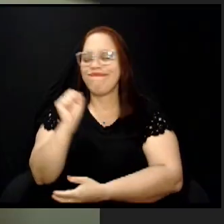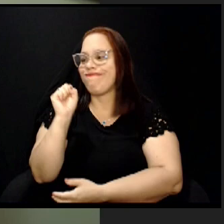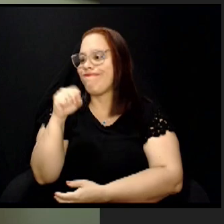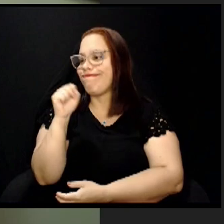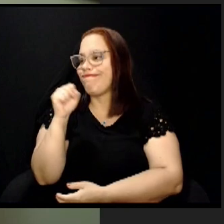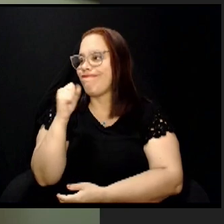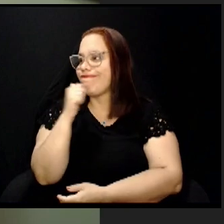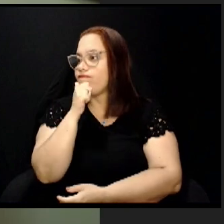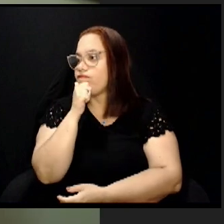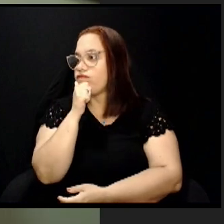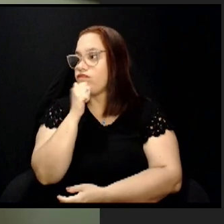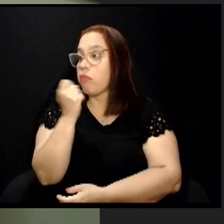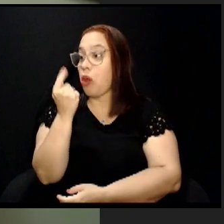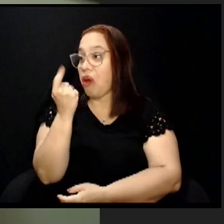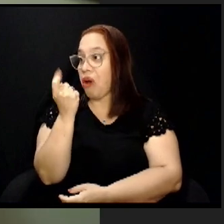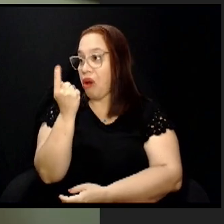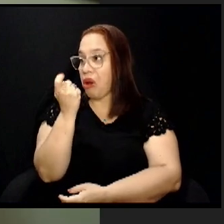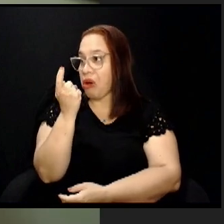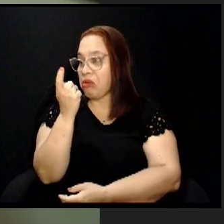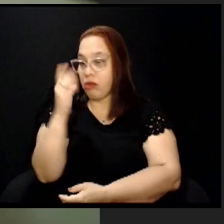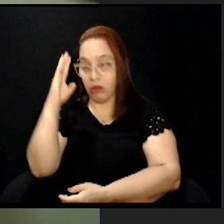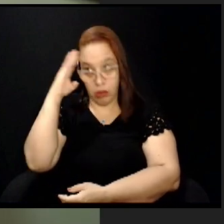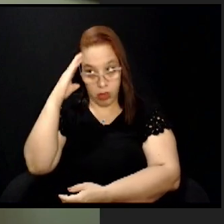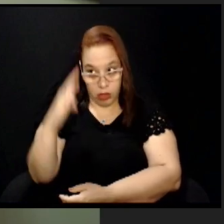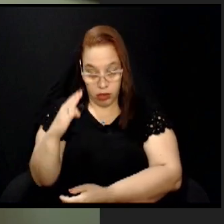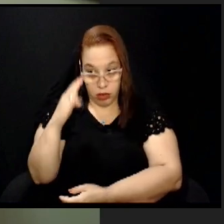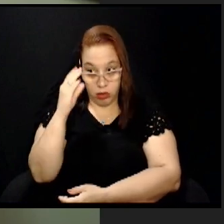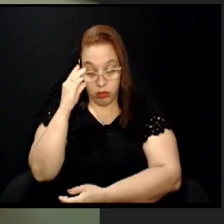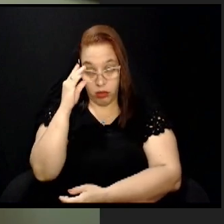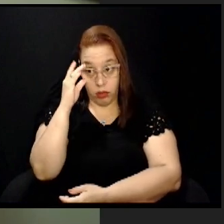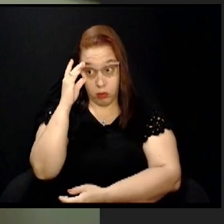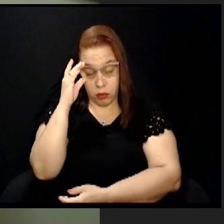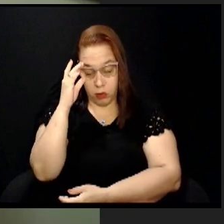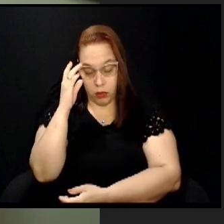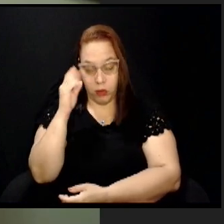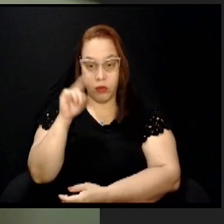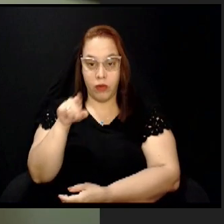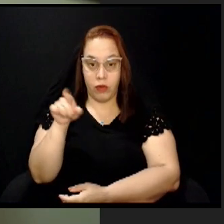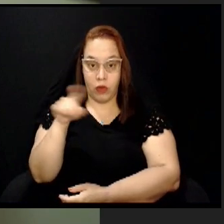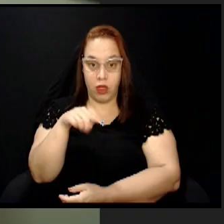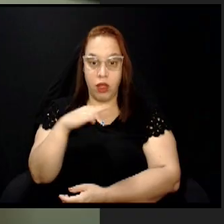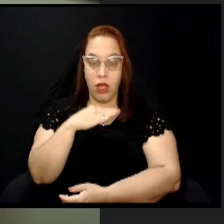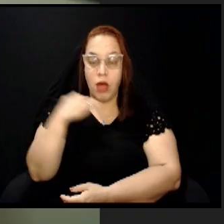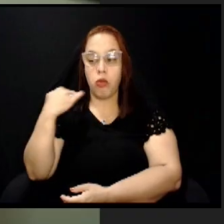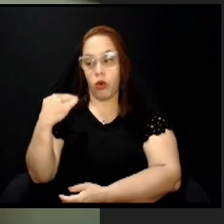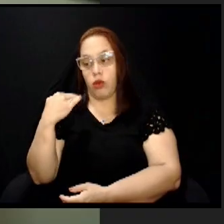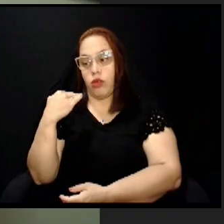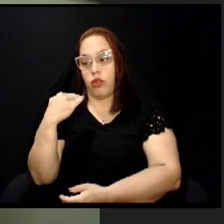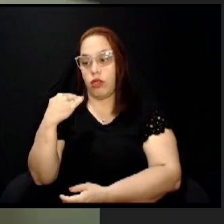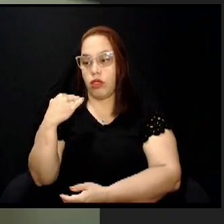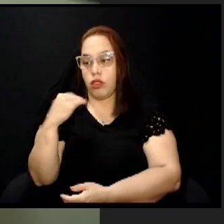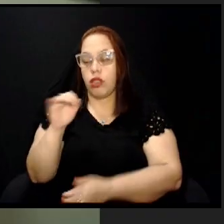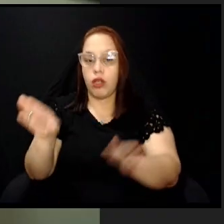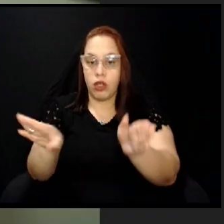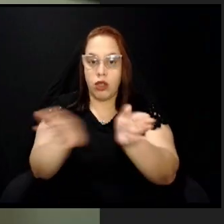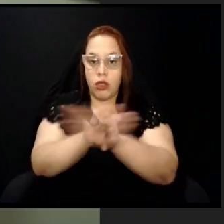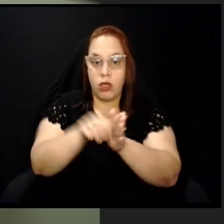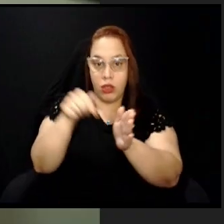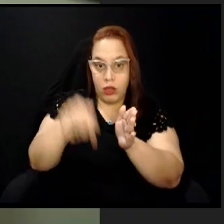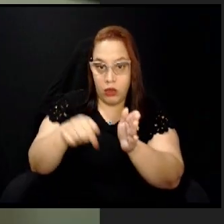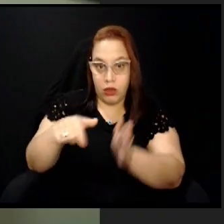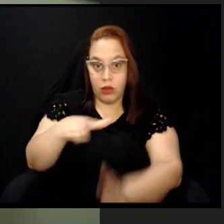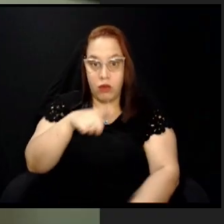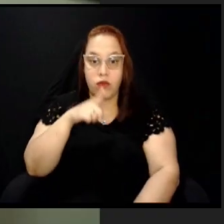Isso, dos principais fatores que acabam levando eles a isso é que quando eles chegam aqui no